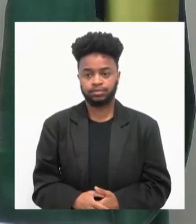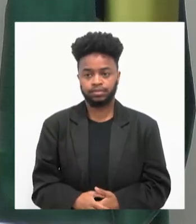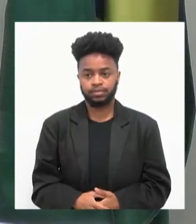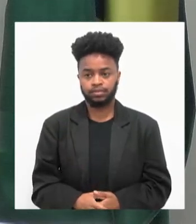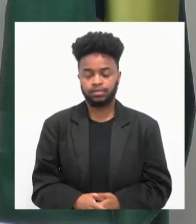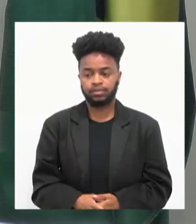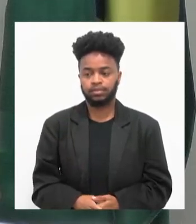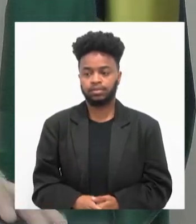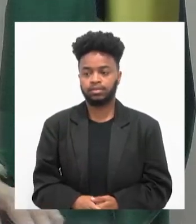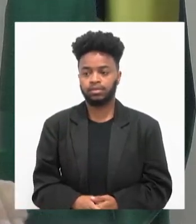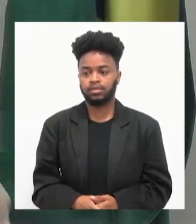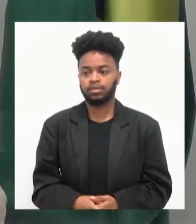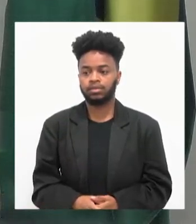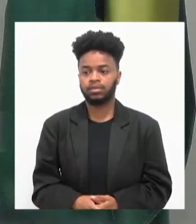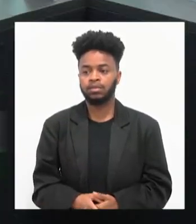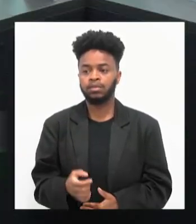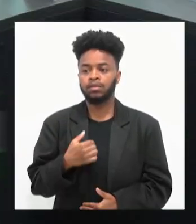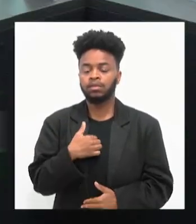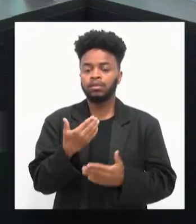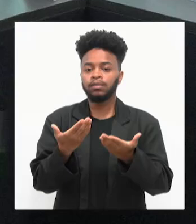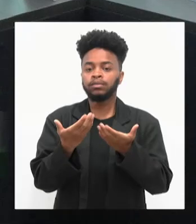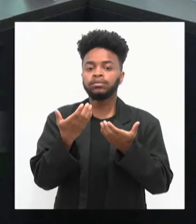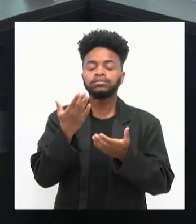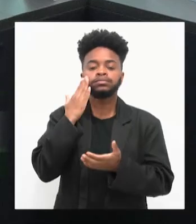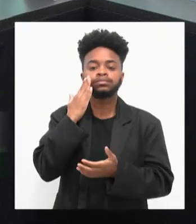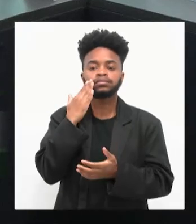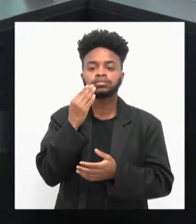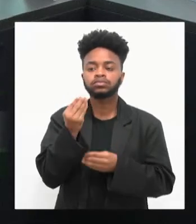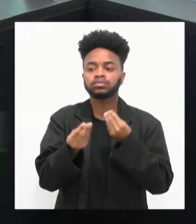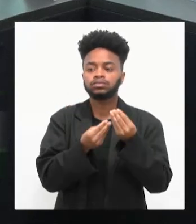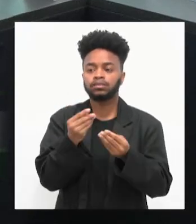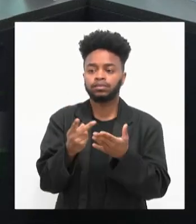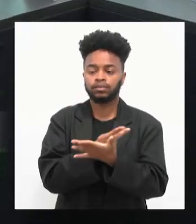Presidente, eu gostaria também que pedisse como se deu a licitação, quais as empresas estiveram